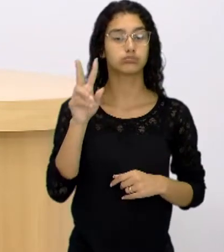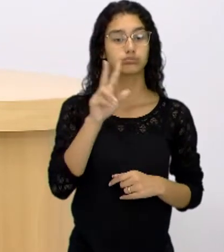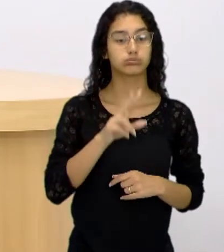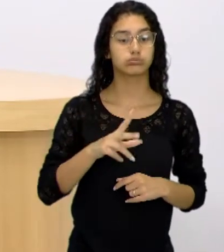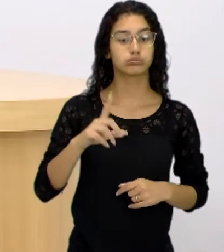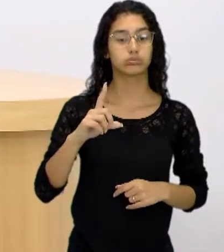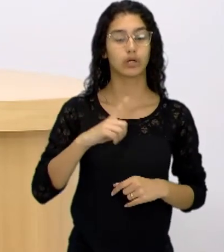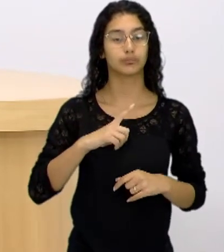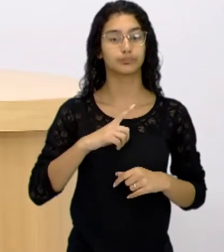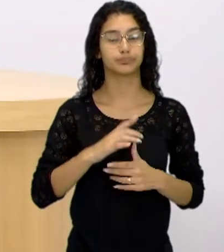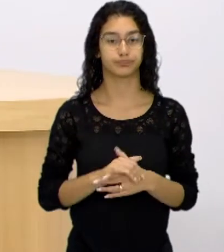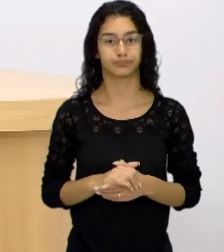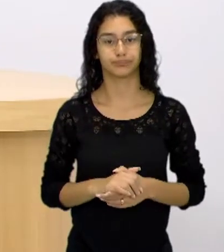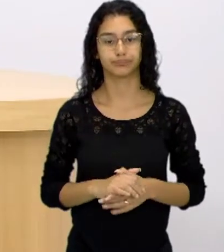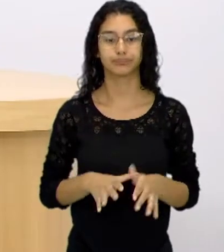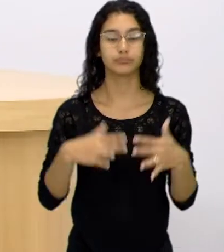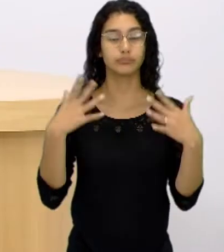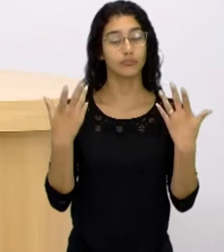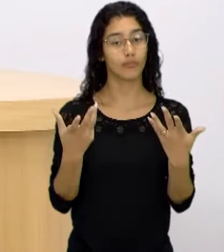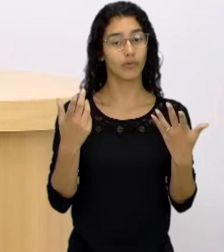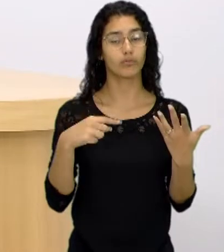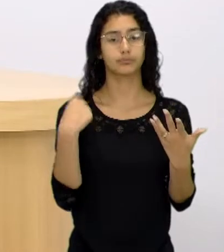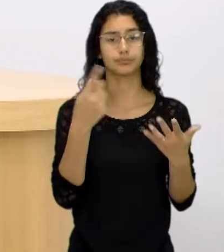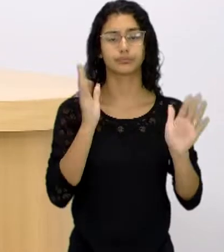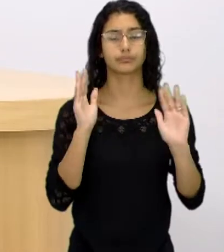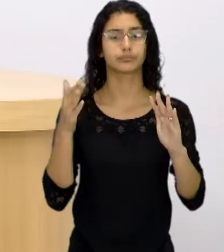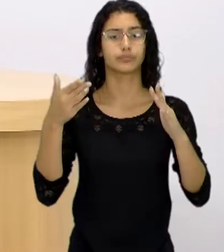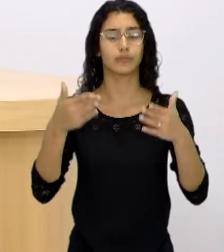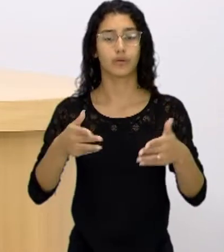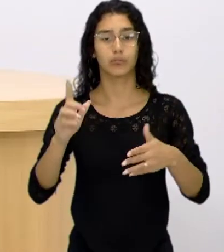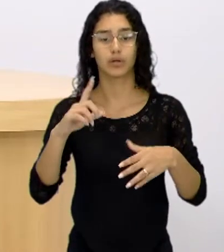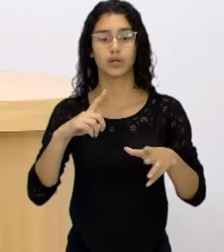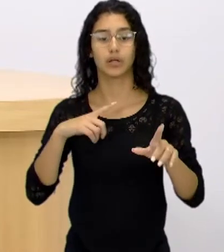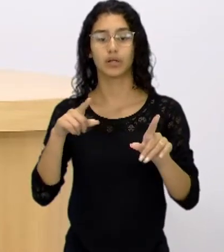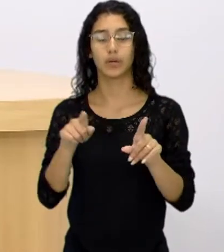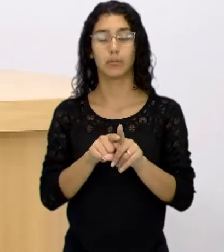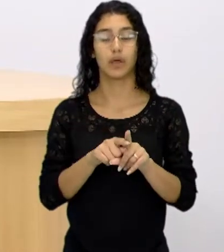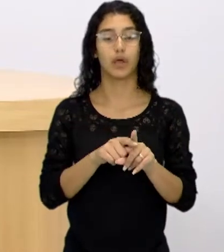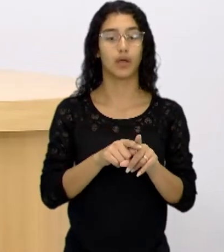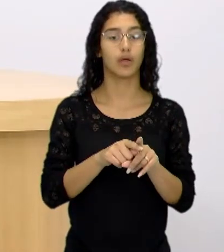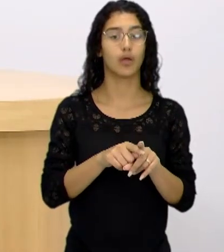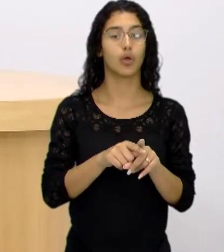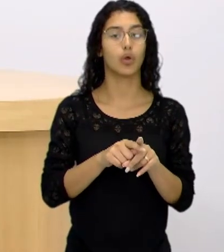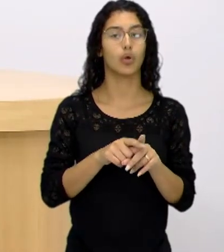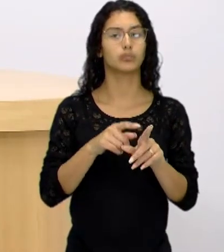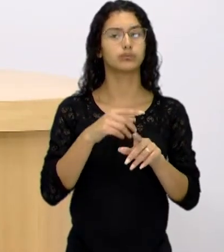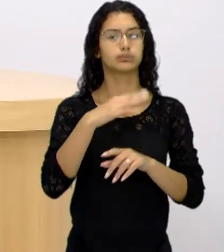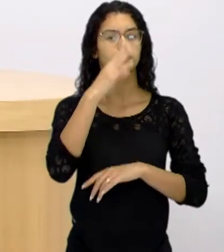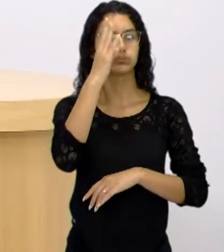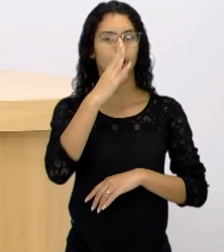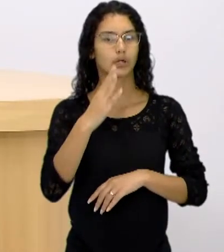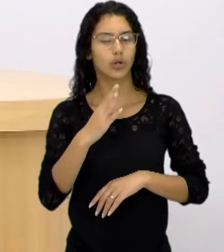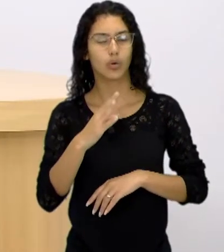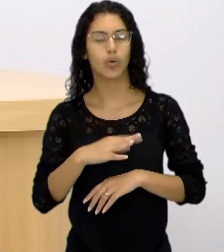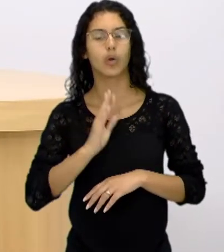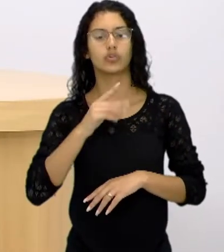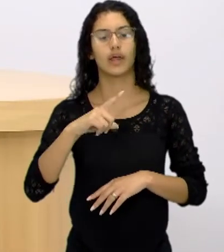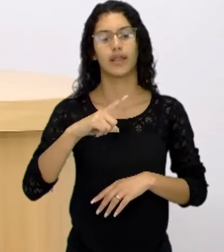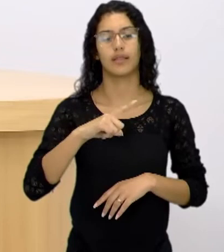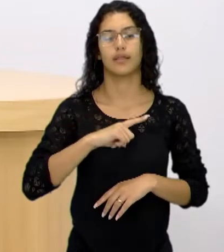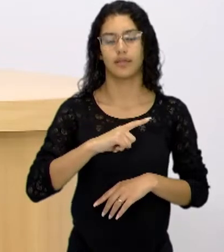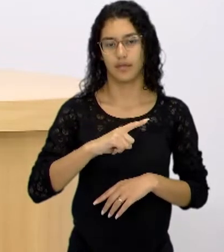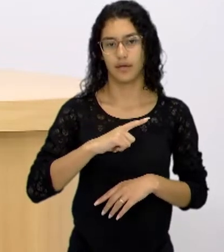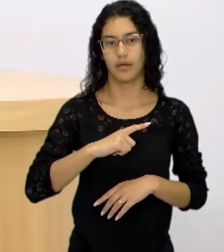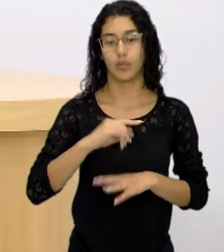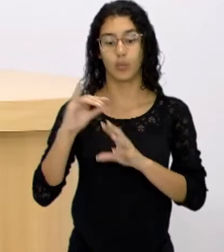de Imprensa, né? E no caso, a gente focou no Observatório de Imprensa Nacional, visto que já existe o componente Observatório de